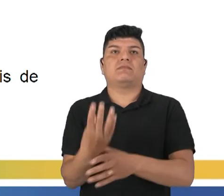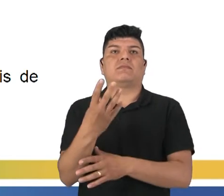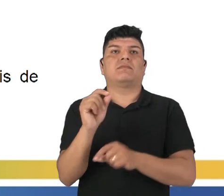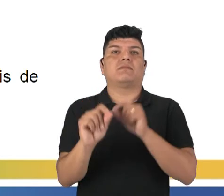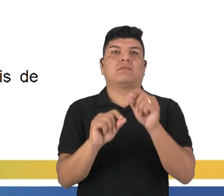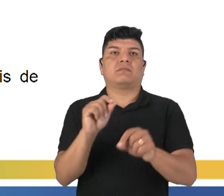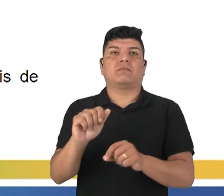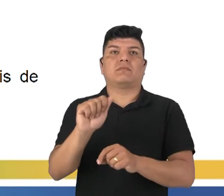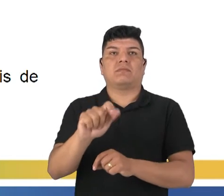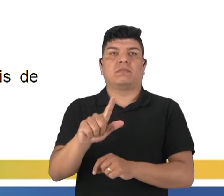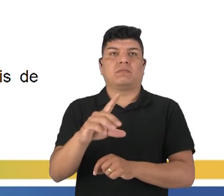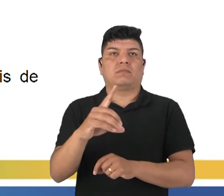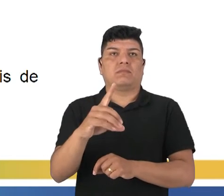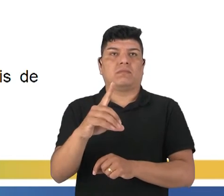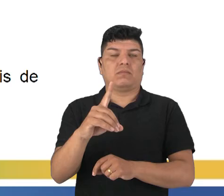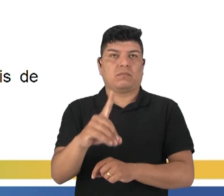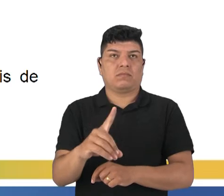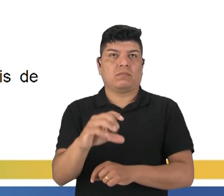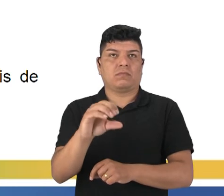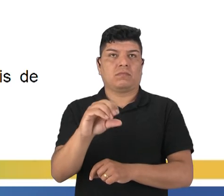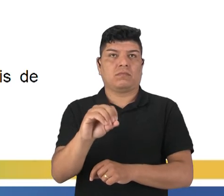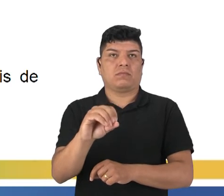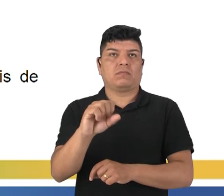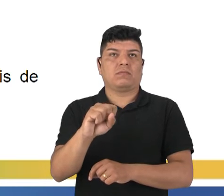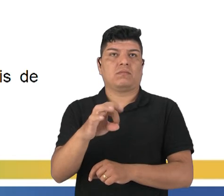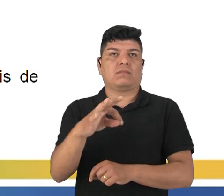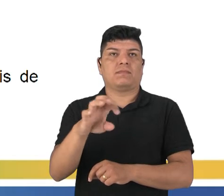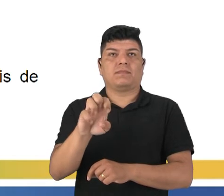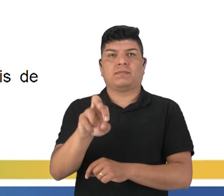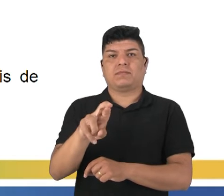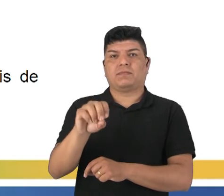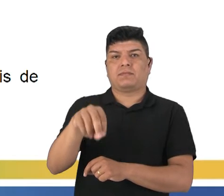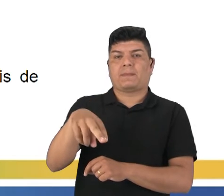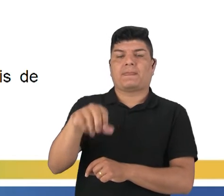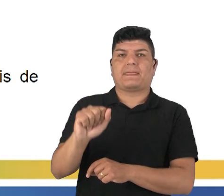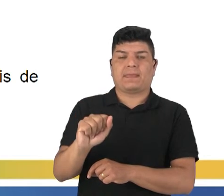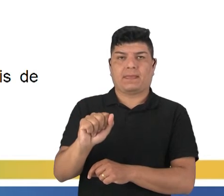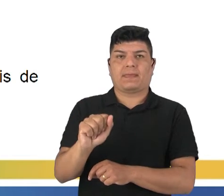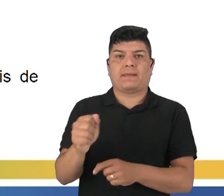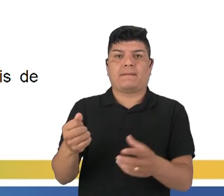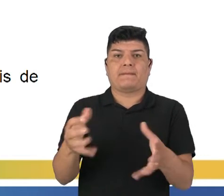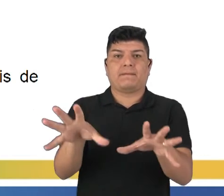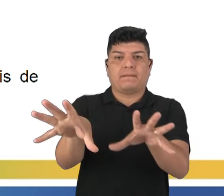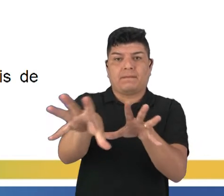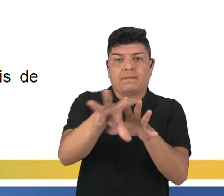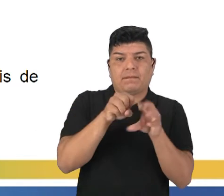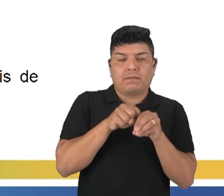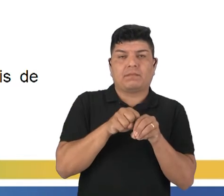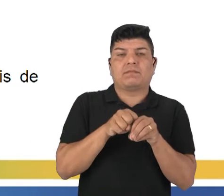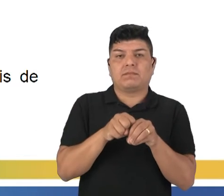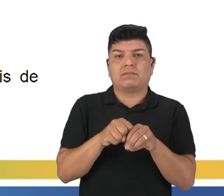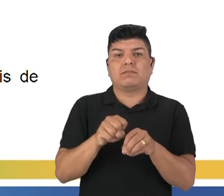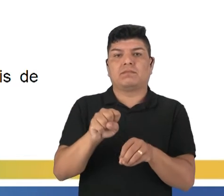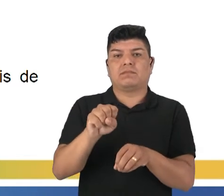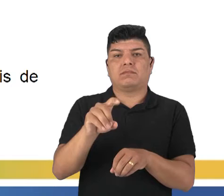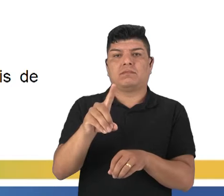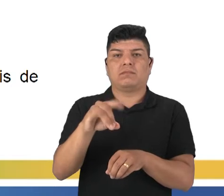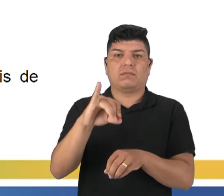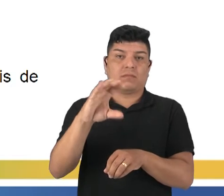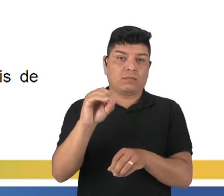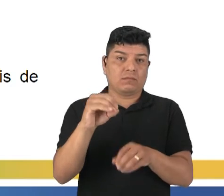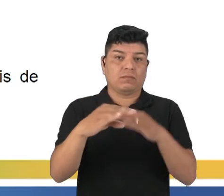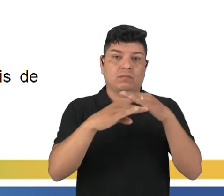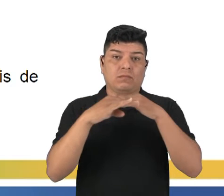A aldosterona é um hormônio que promove a reabsorção do sódio, garantindo